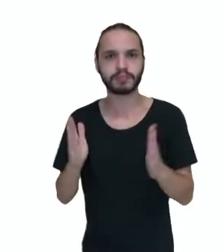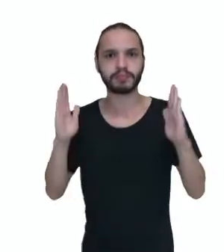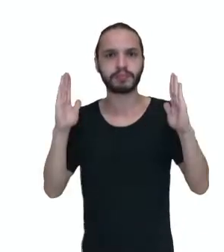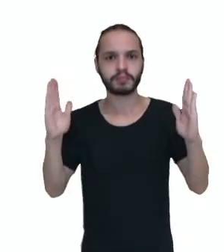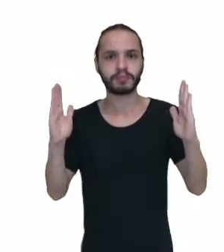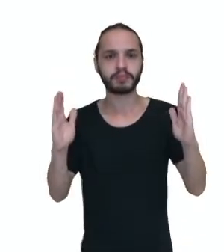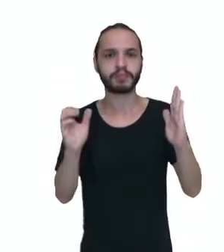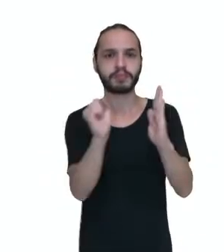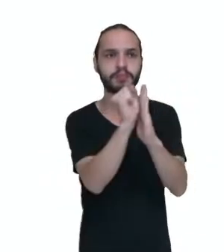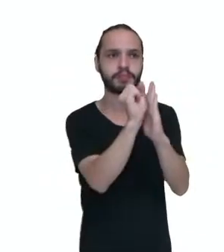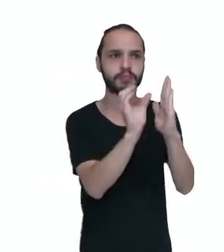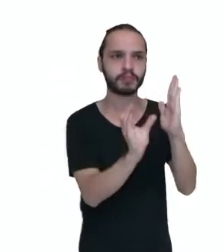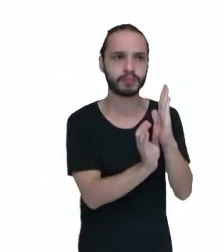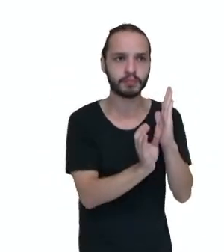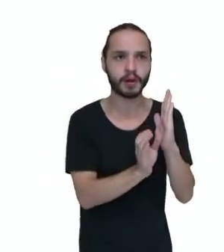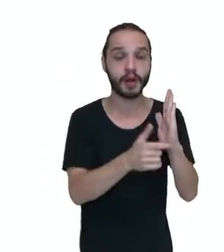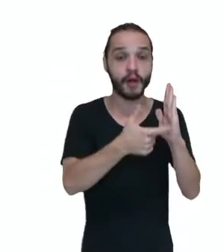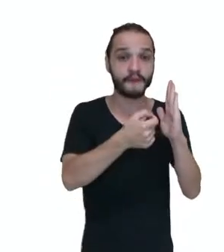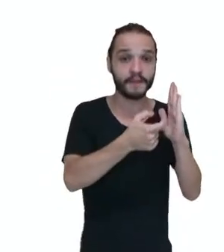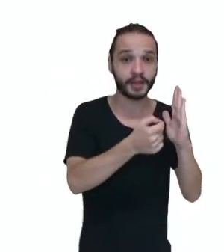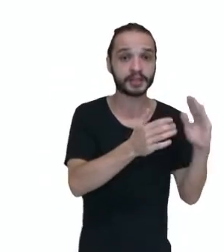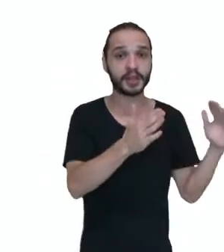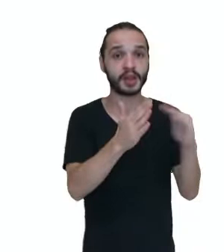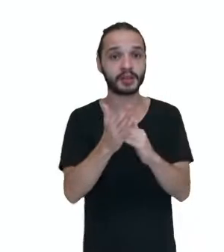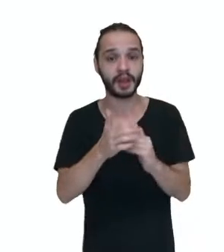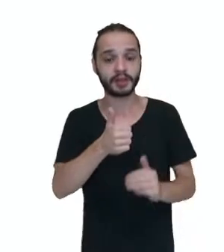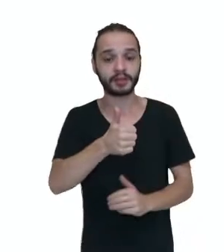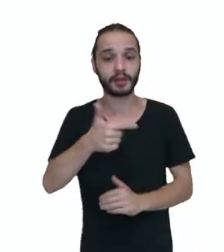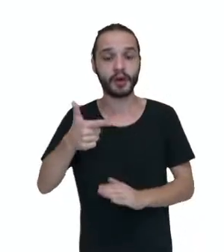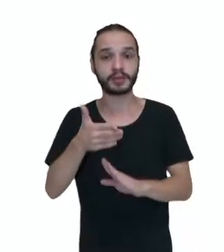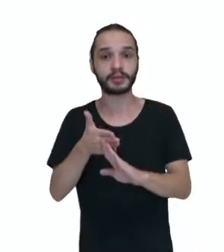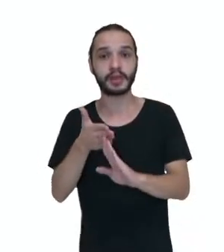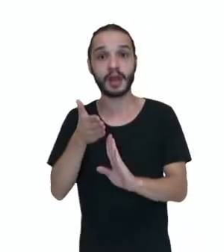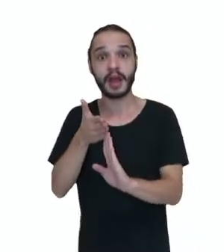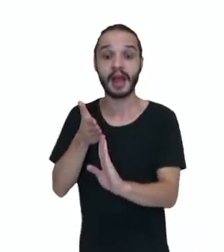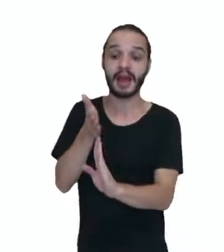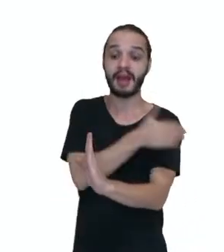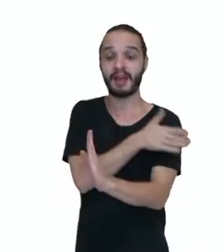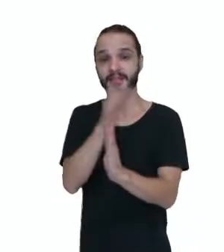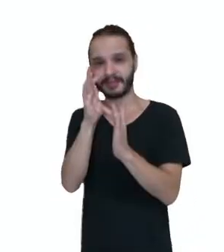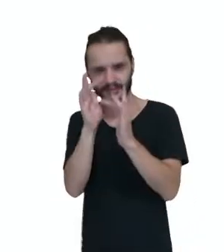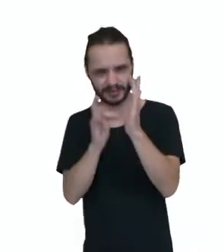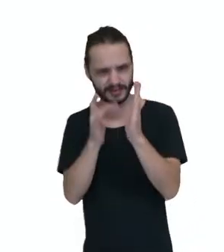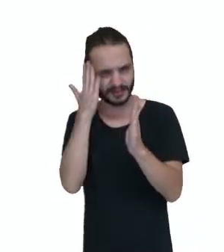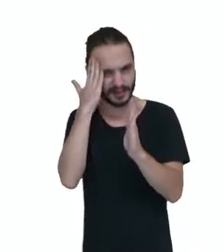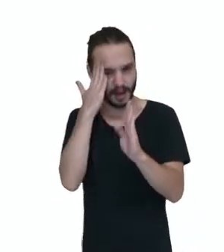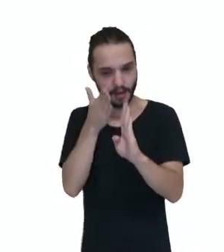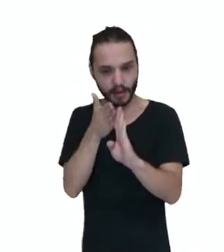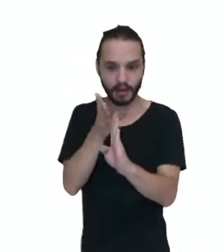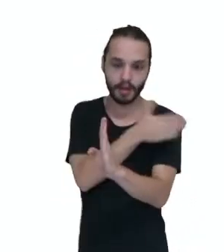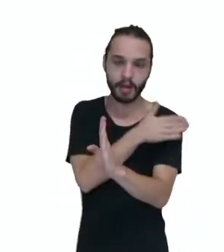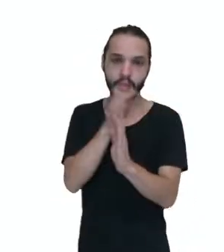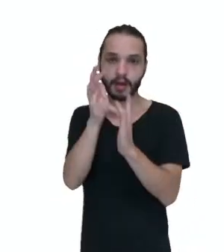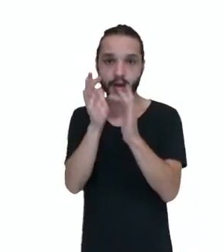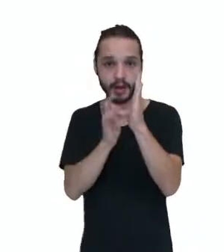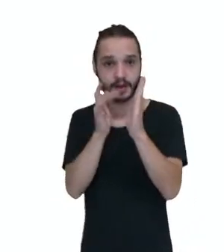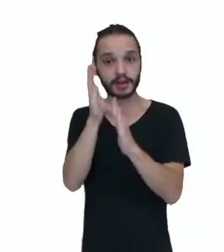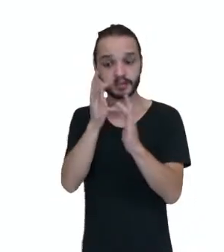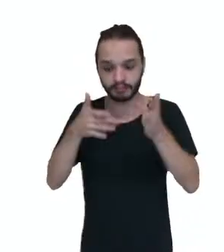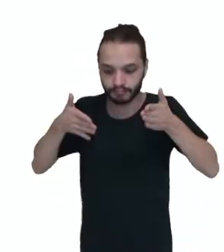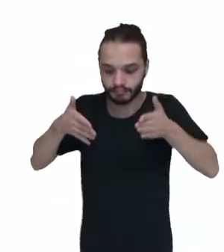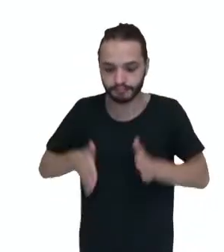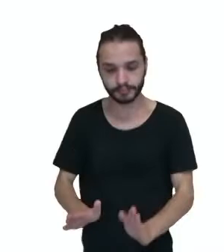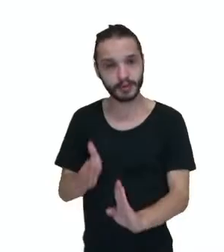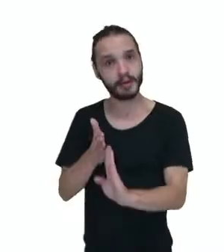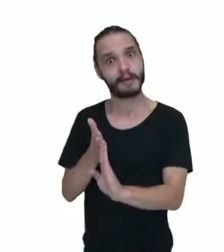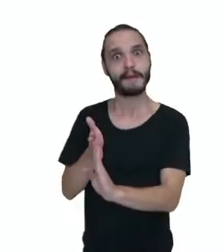século 12 antes de Cristo, hein? Você sabe o que significa isso daí, antes de Cristo, né? Antes do nascimento de Cristo.